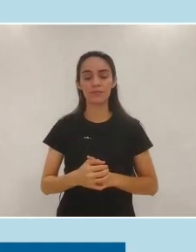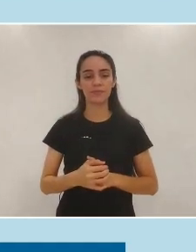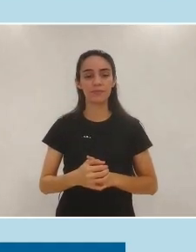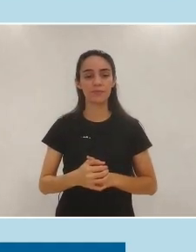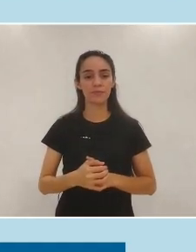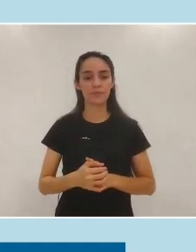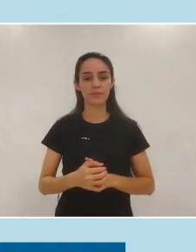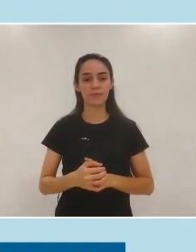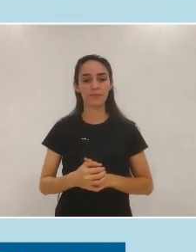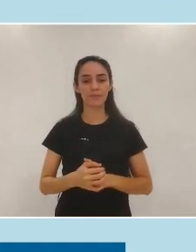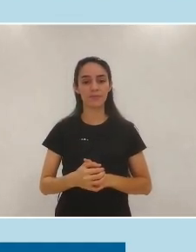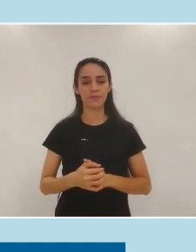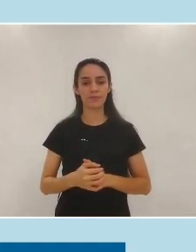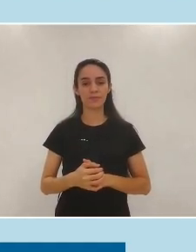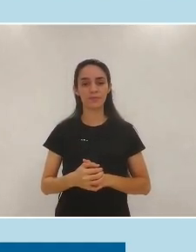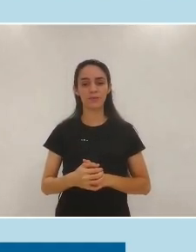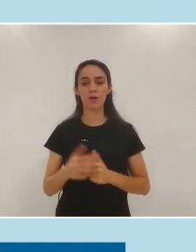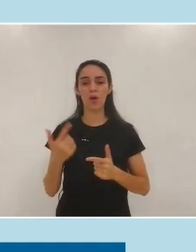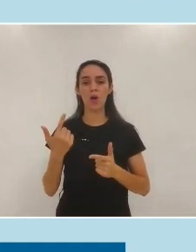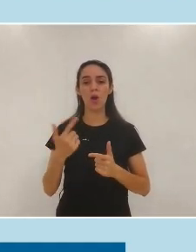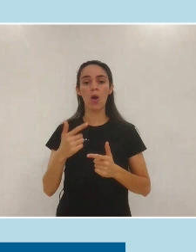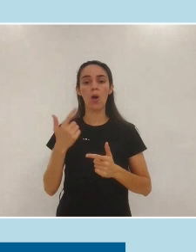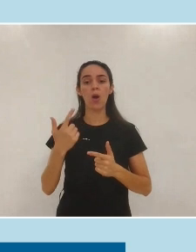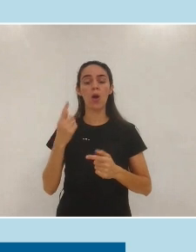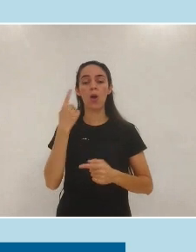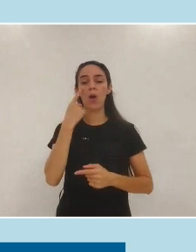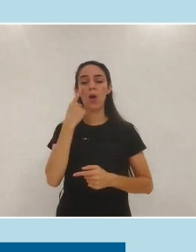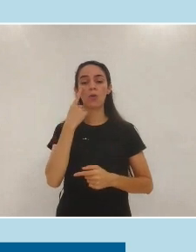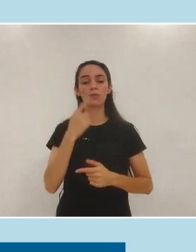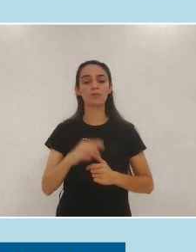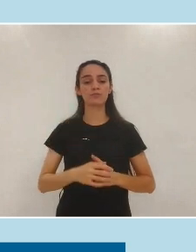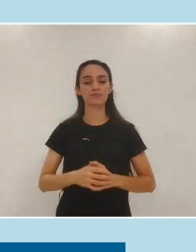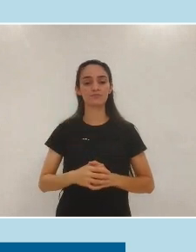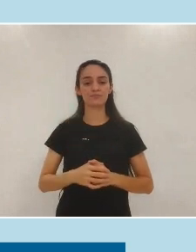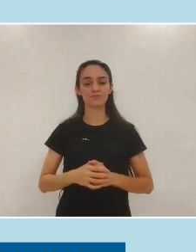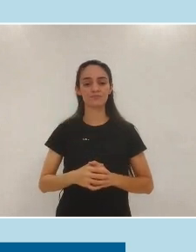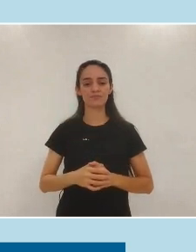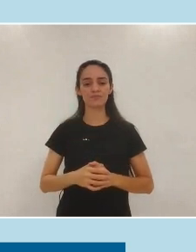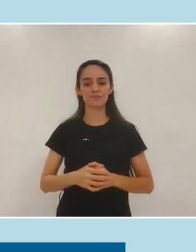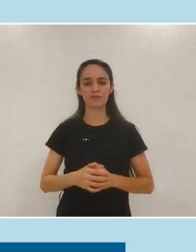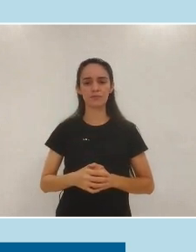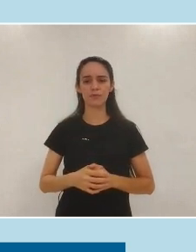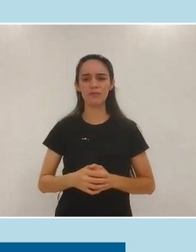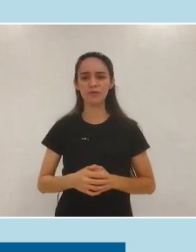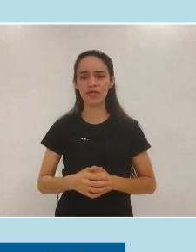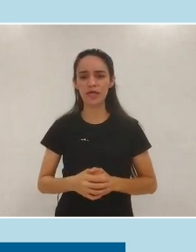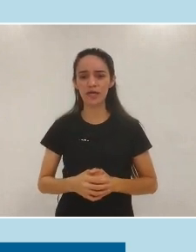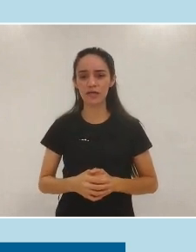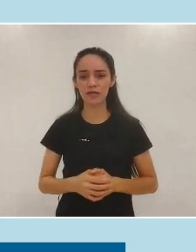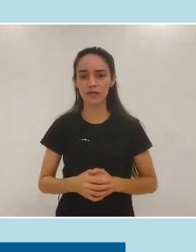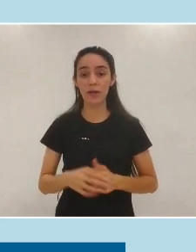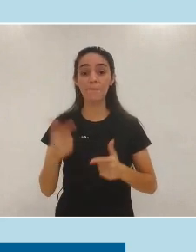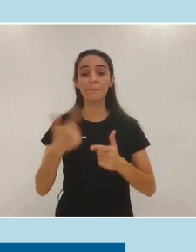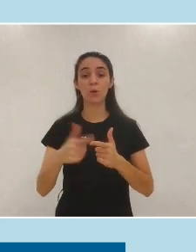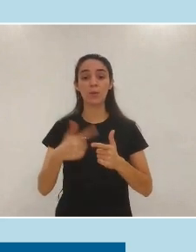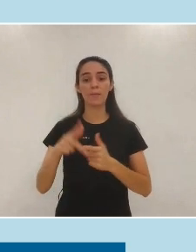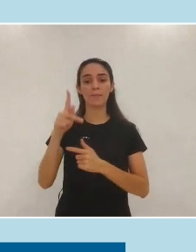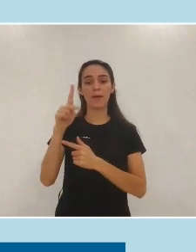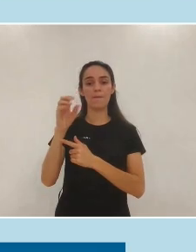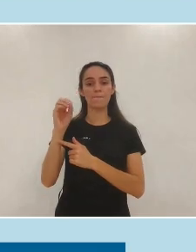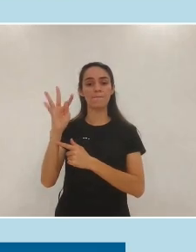Taquicardia ortostática postural. Então, eu estou aqui sentadinha, mas se eu, de repente,